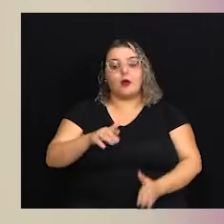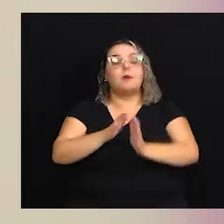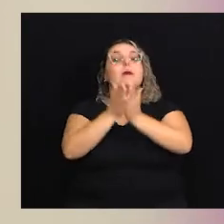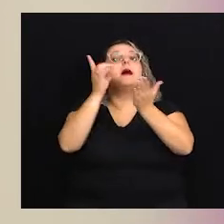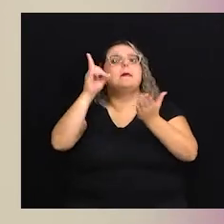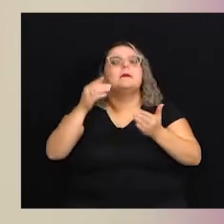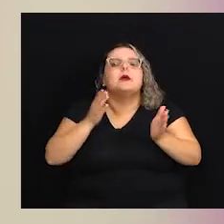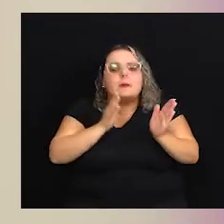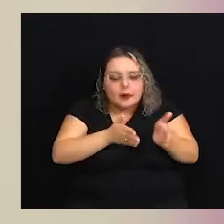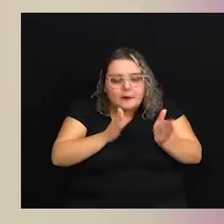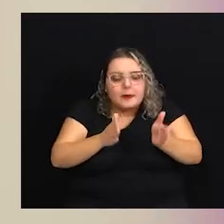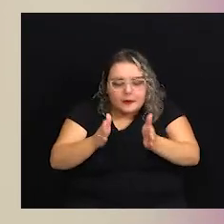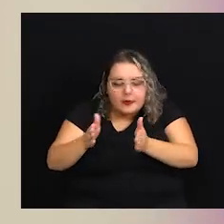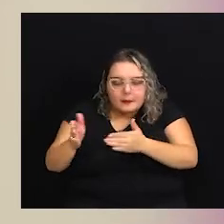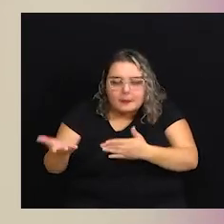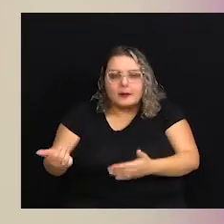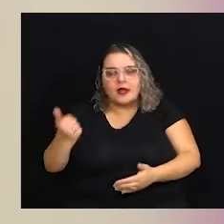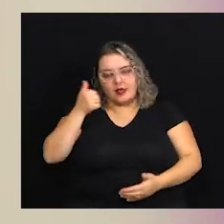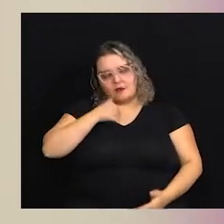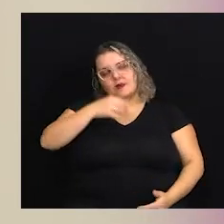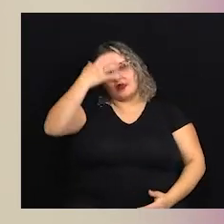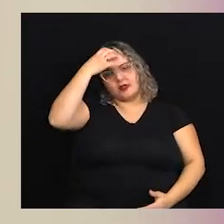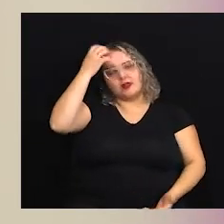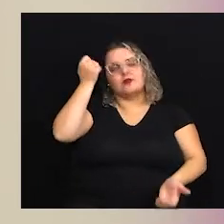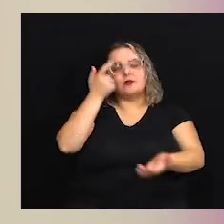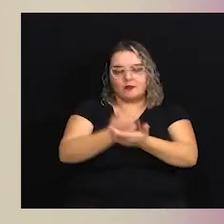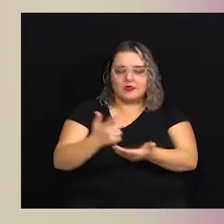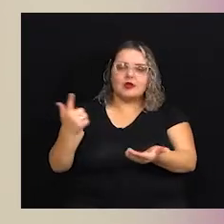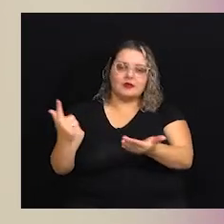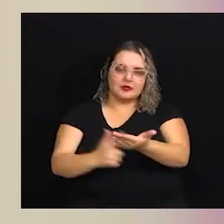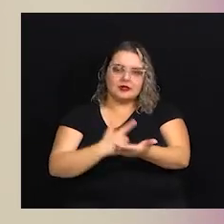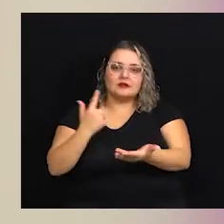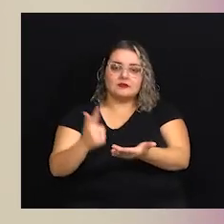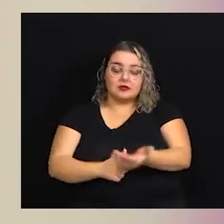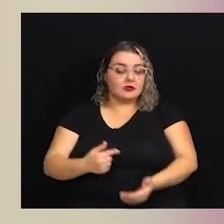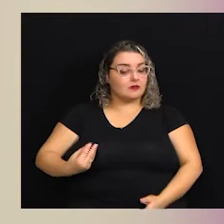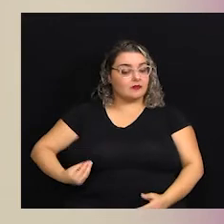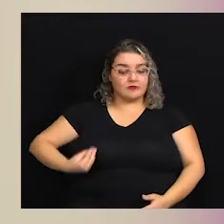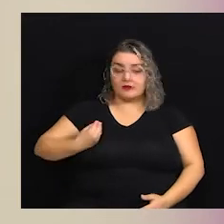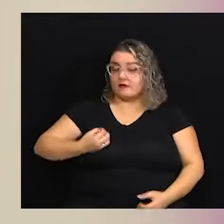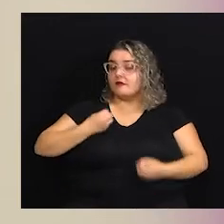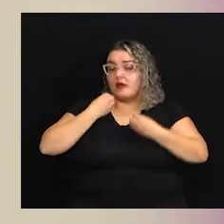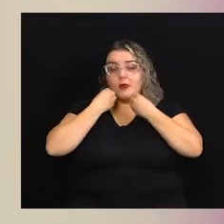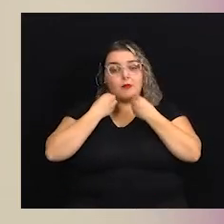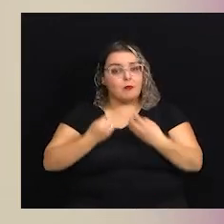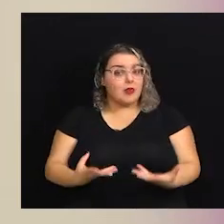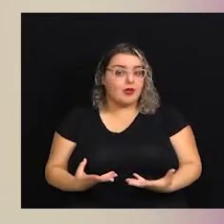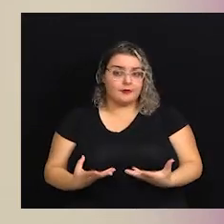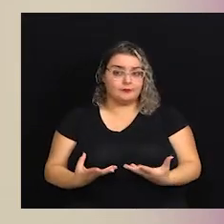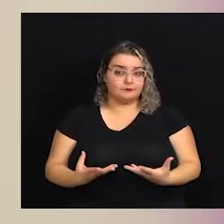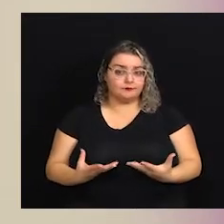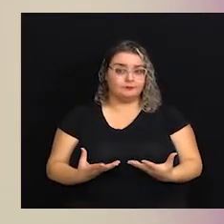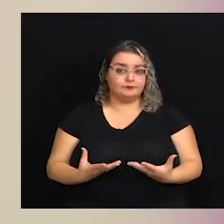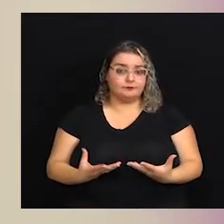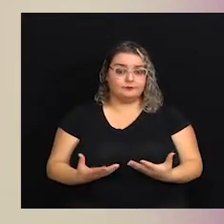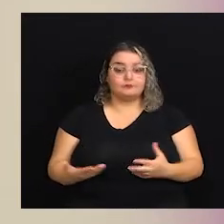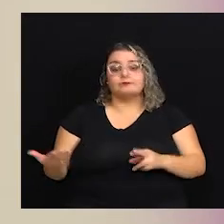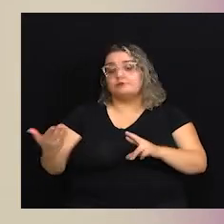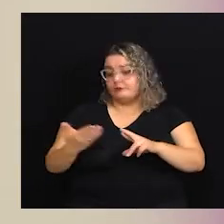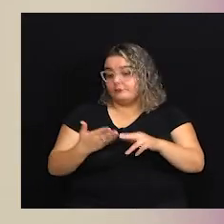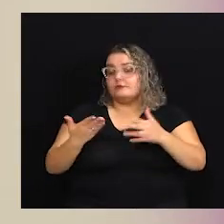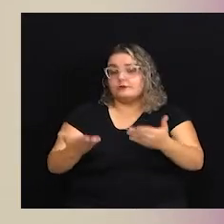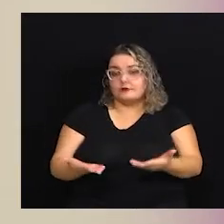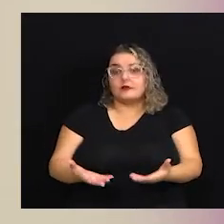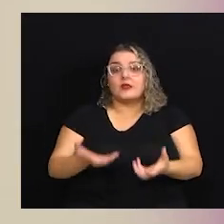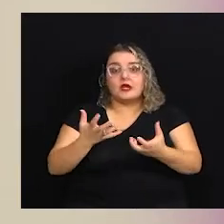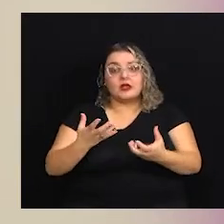uma bíblia, né? Um passo a passo para as Jainhas que adquirirem o livro. Ela vai viver super bem. E eu a